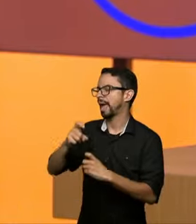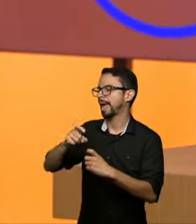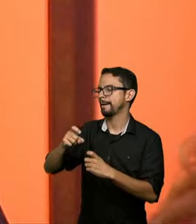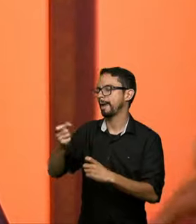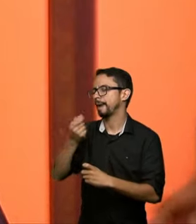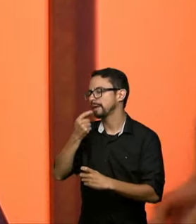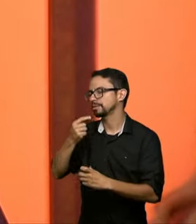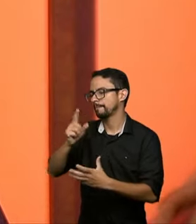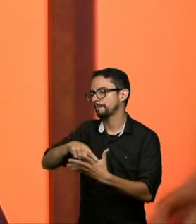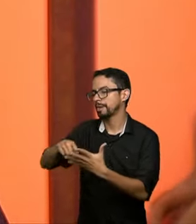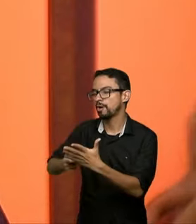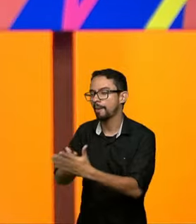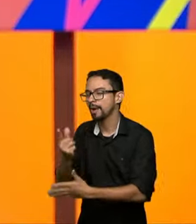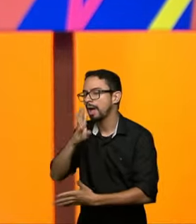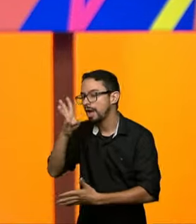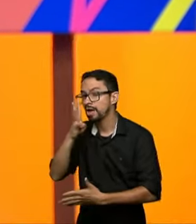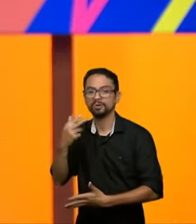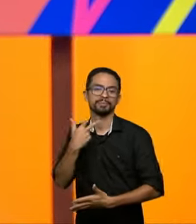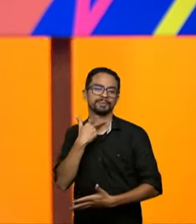te dá.